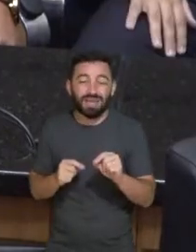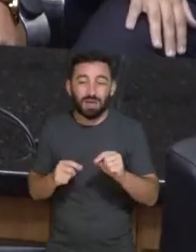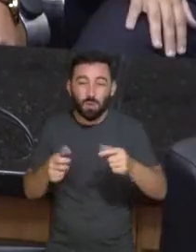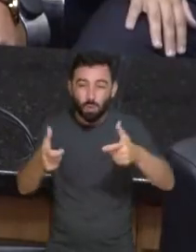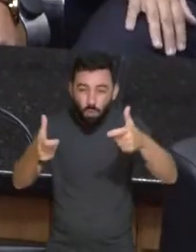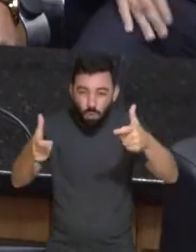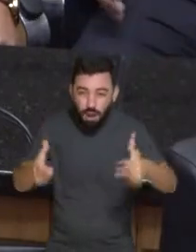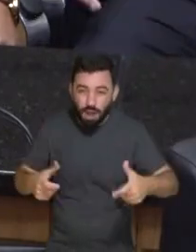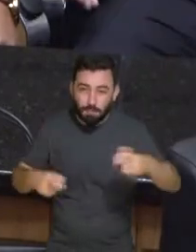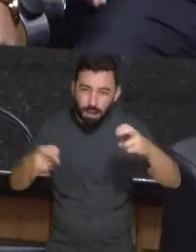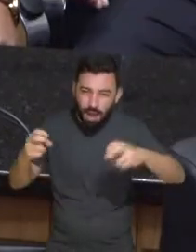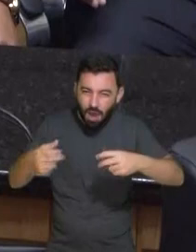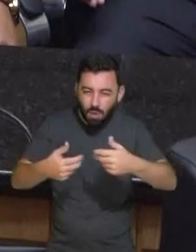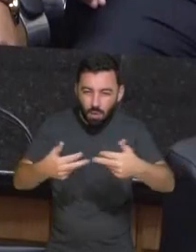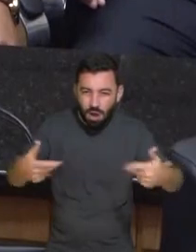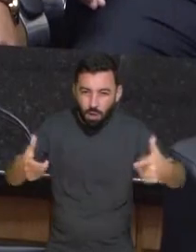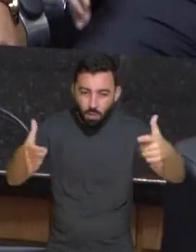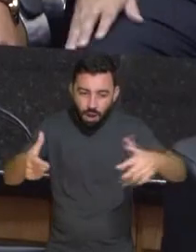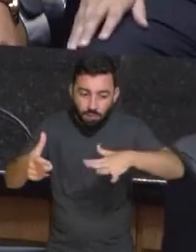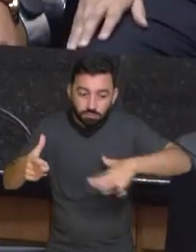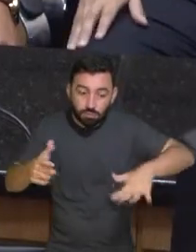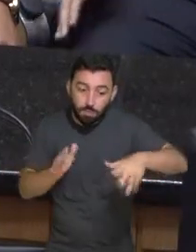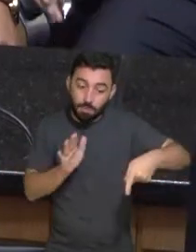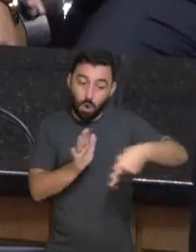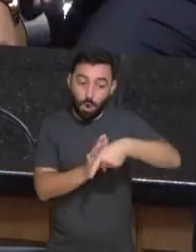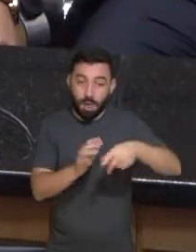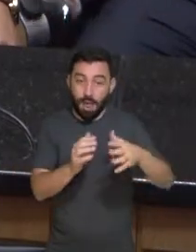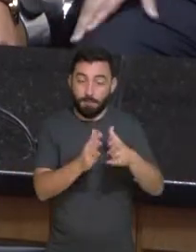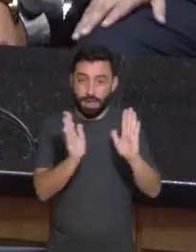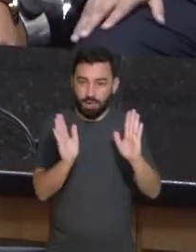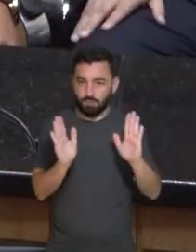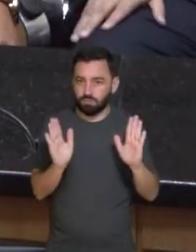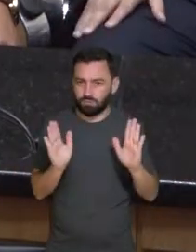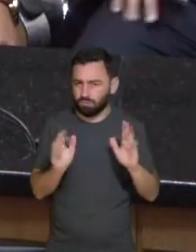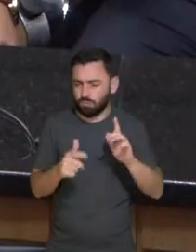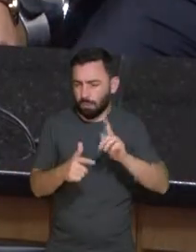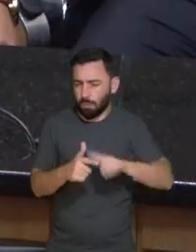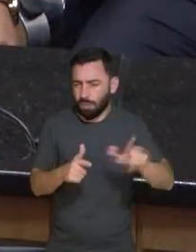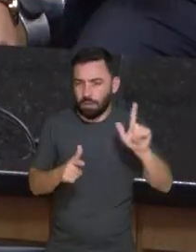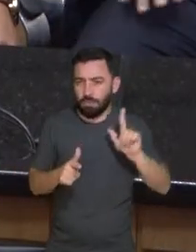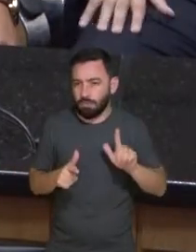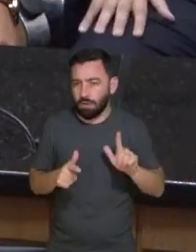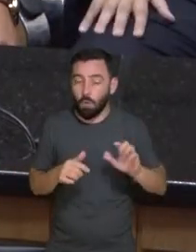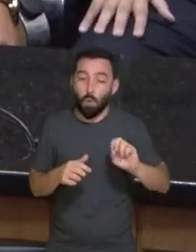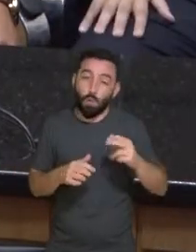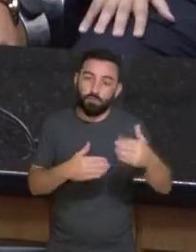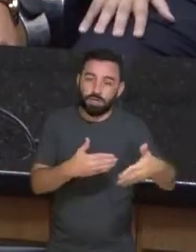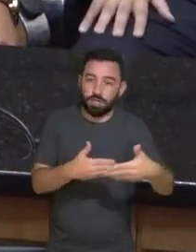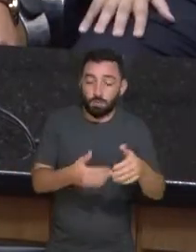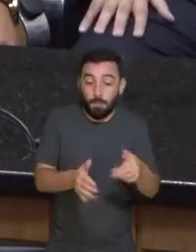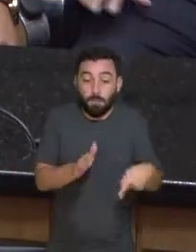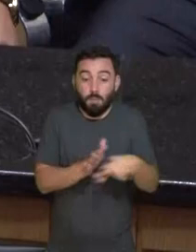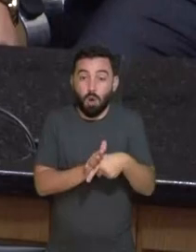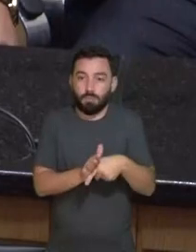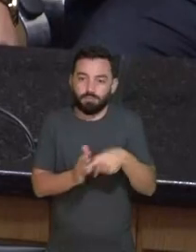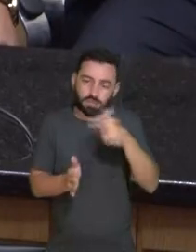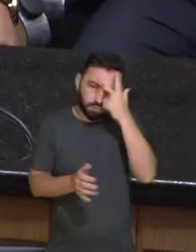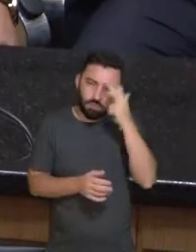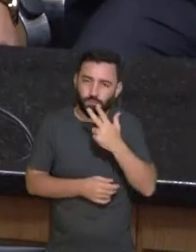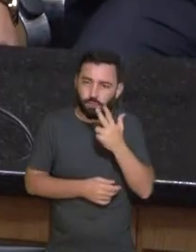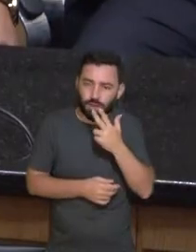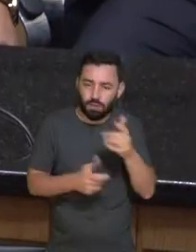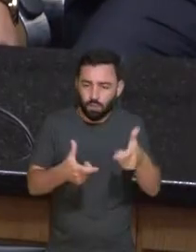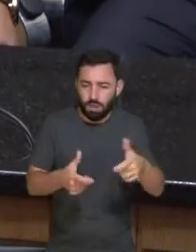podem delimitar uma área específica, aberta ou fechada, como for mais conveniente, para fumantes. Prevê também que